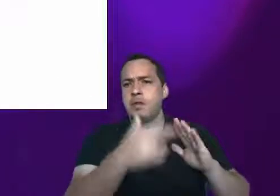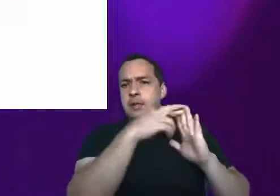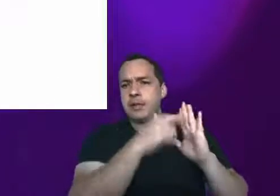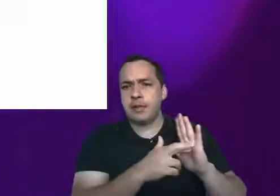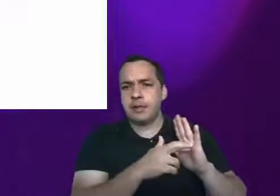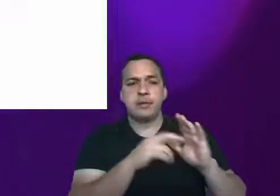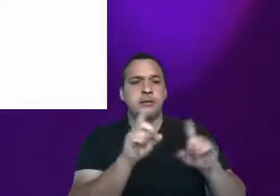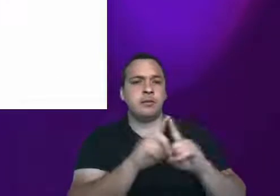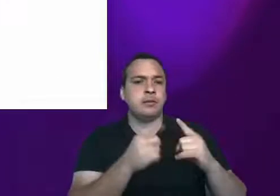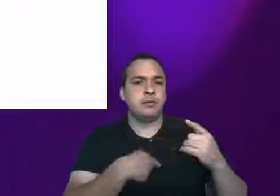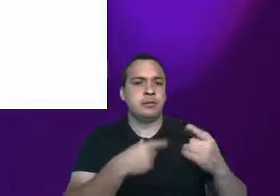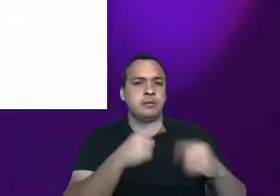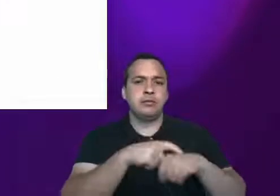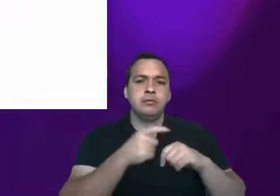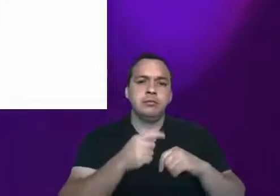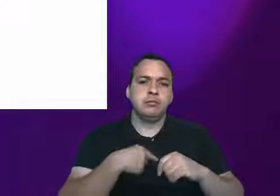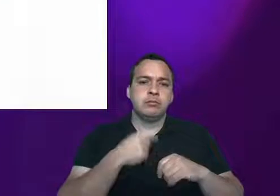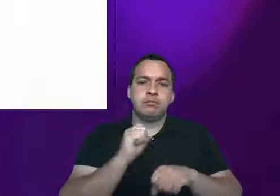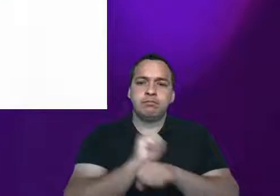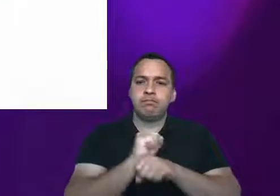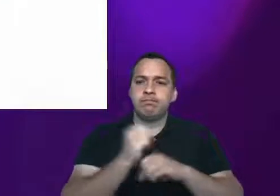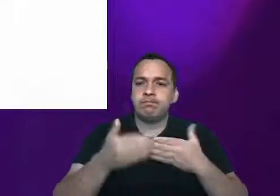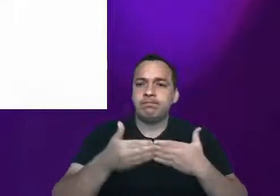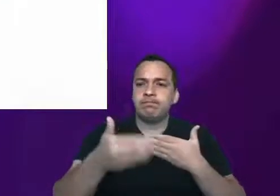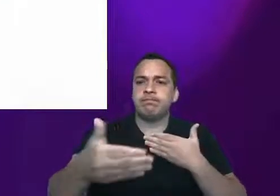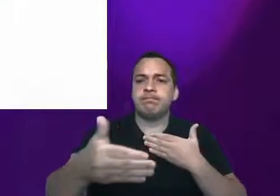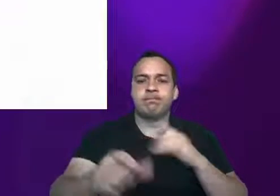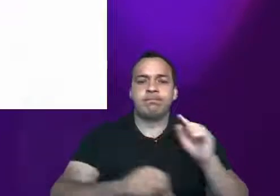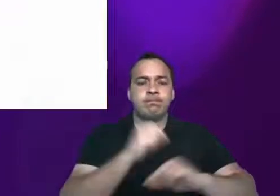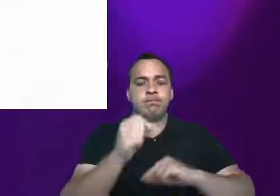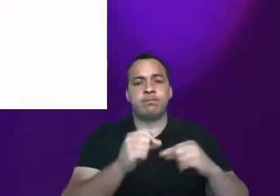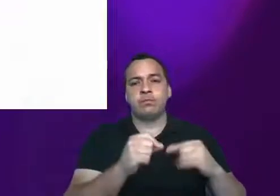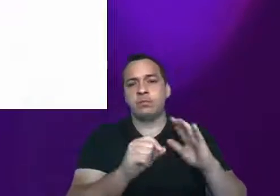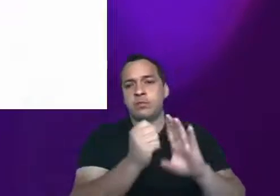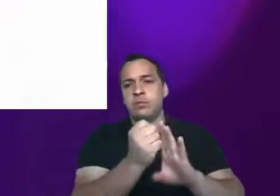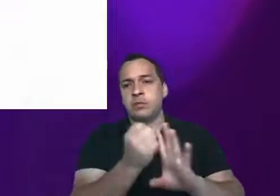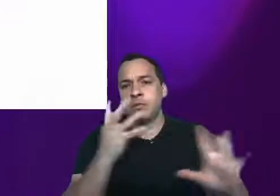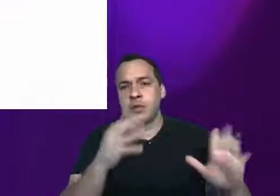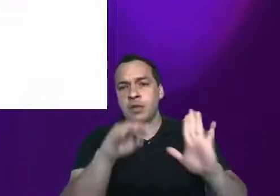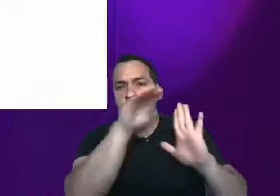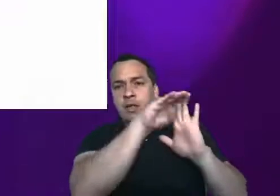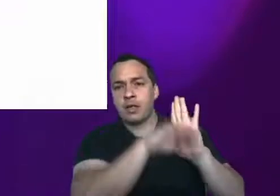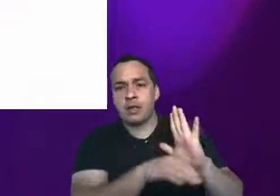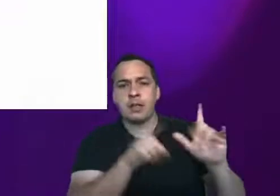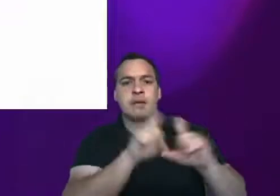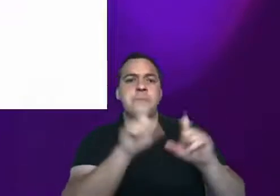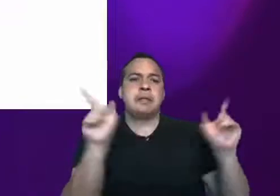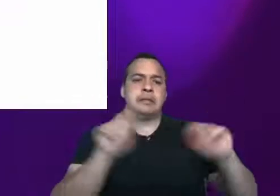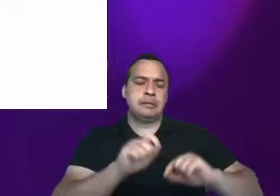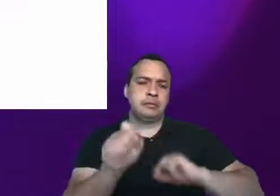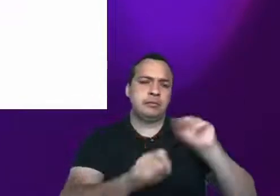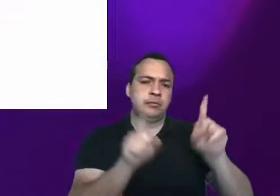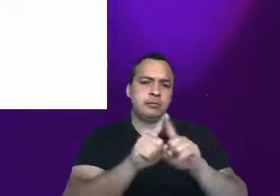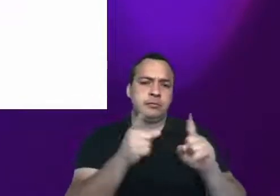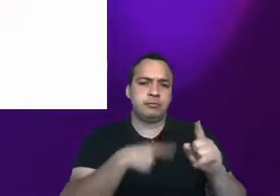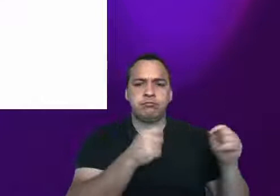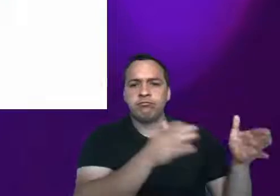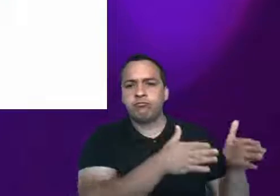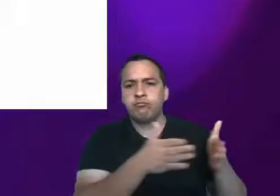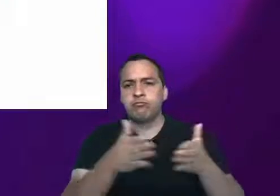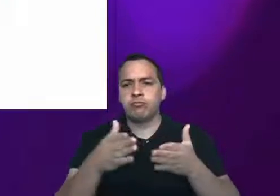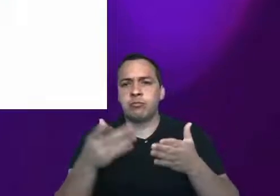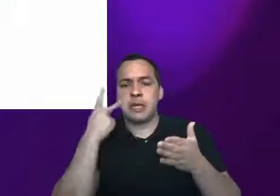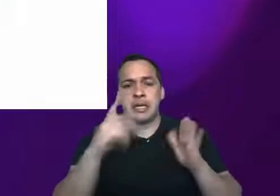temos um longo tempo de espera em lista, então essa opção tem que ser, de alguma maneira, equacionada do ponto de vista